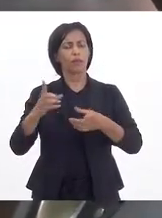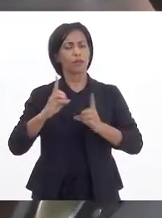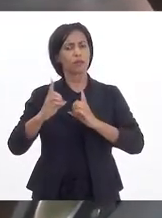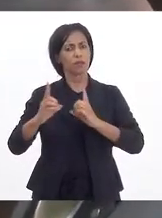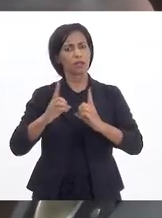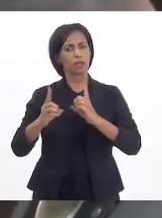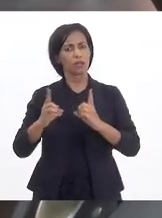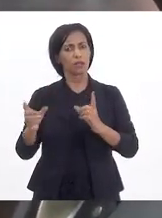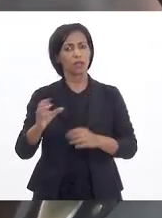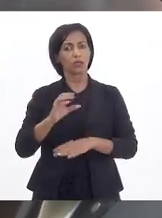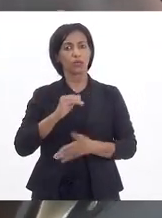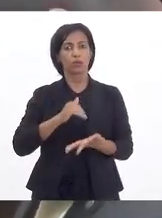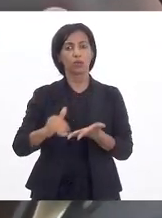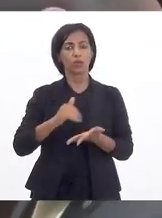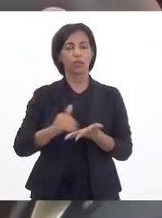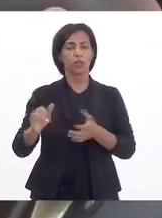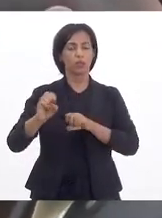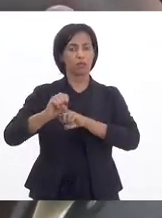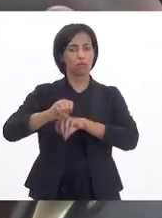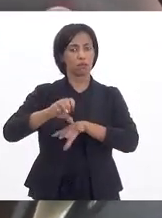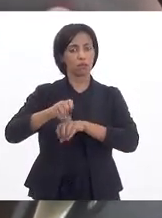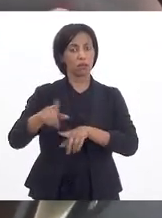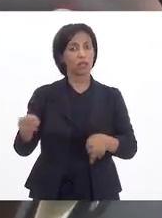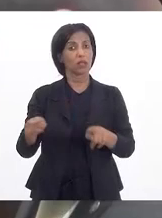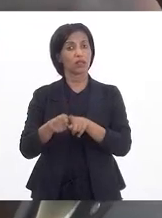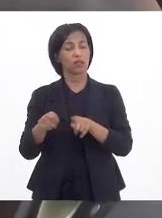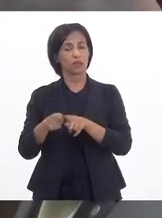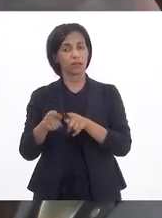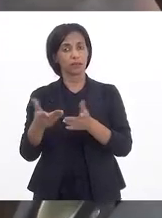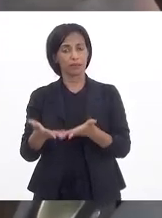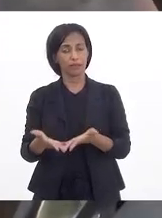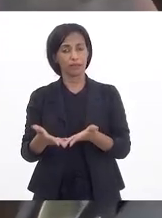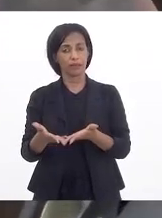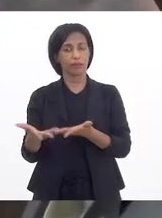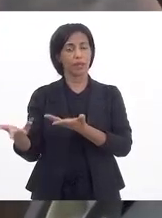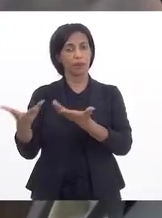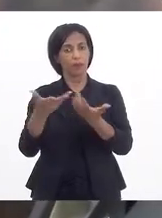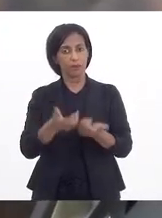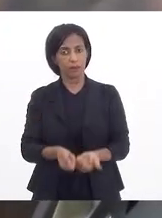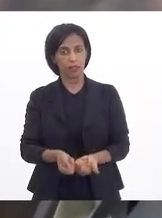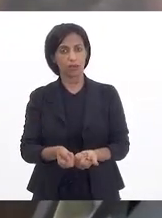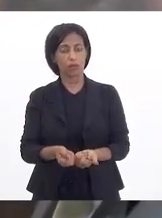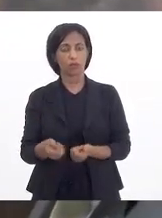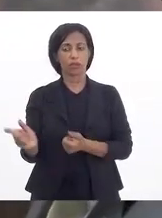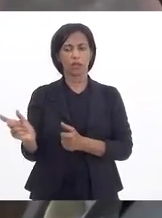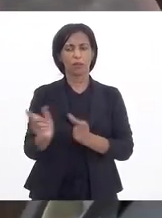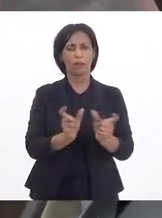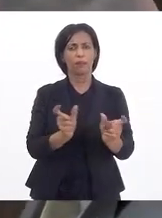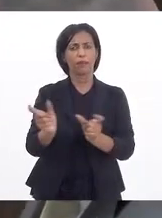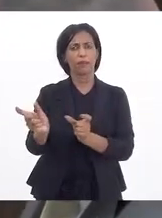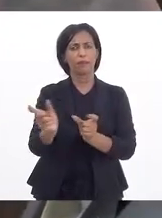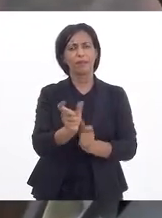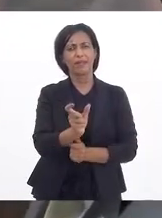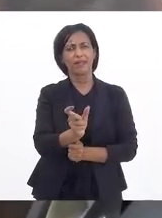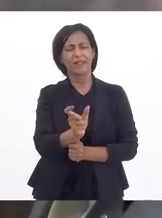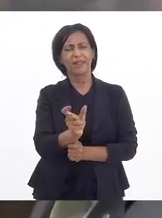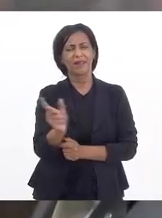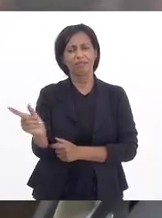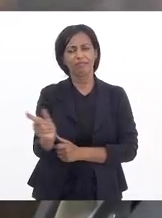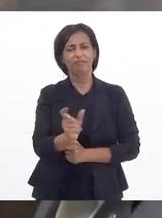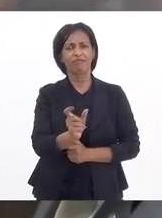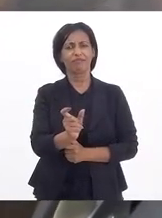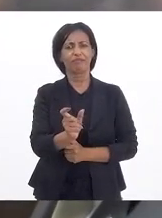debate Presidente com a Secretaria de Educação inclusive para assumir que são pequenos pequenos